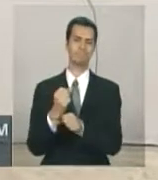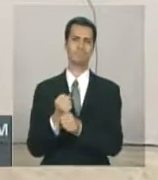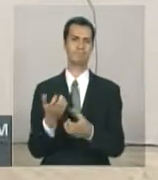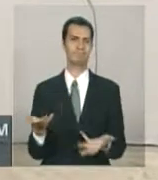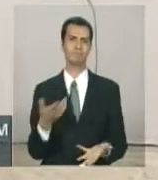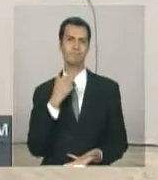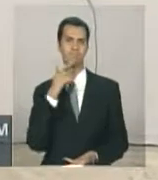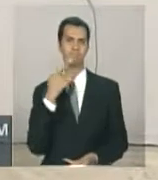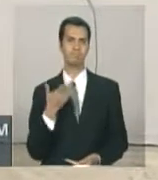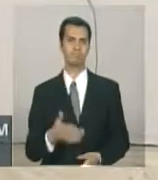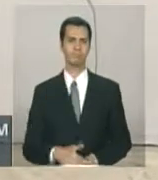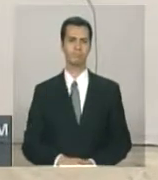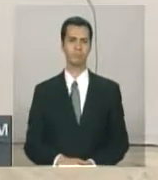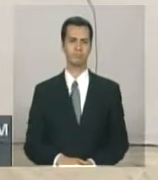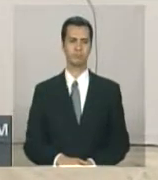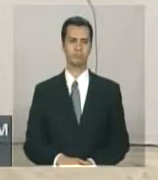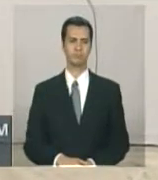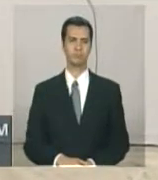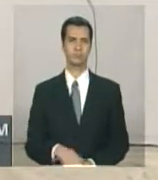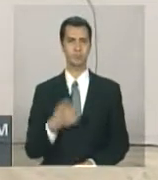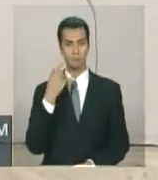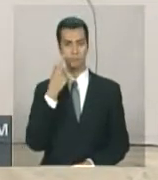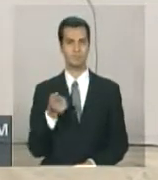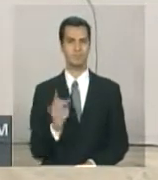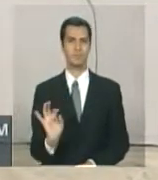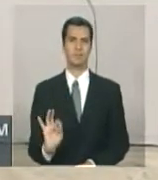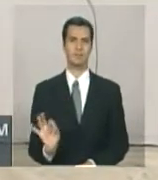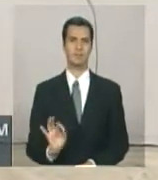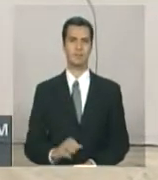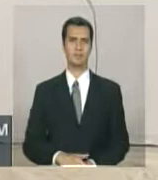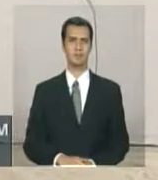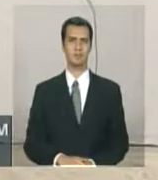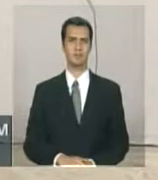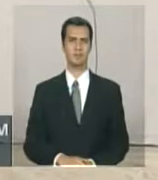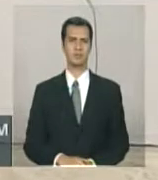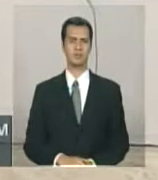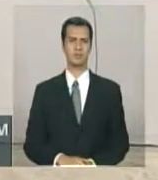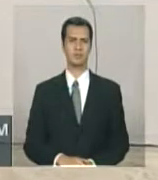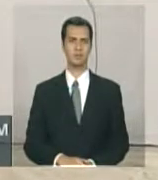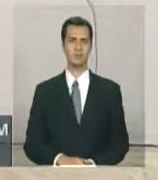para arriscar. Eu não vi número nenhum da soja.